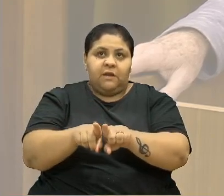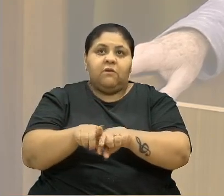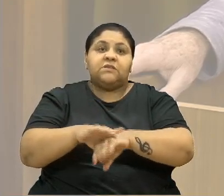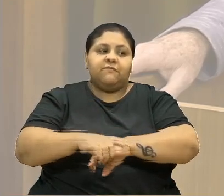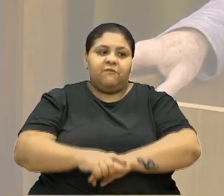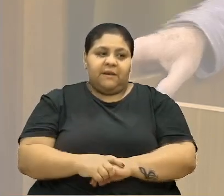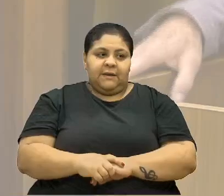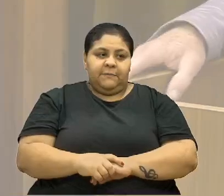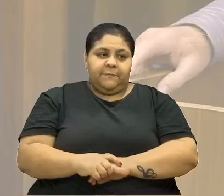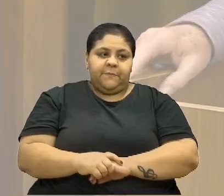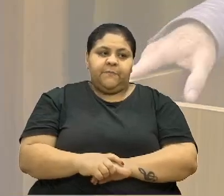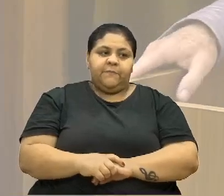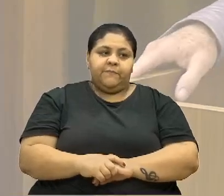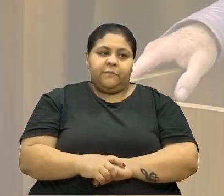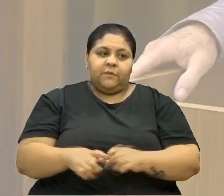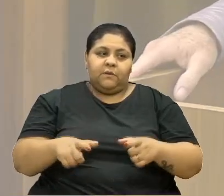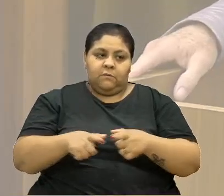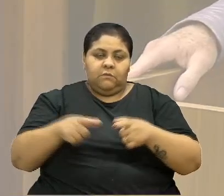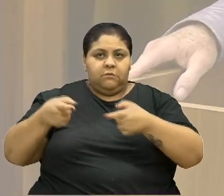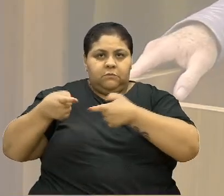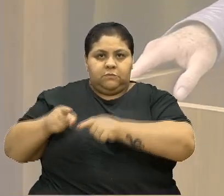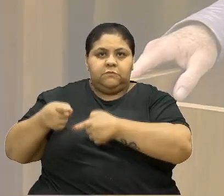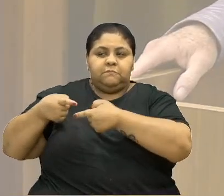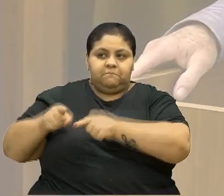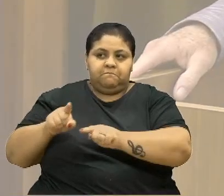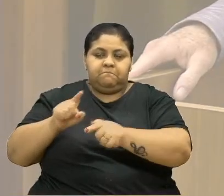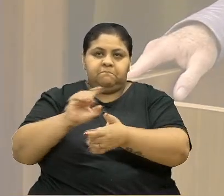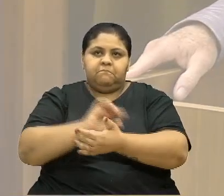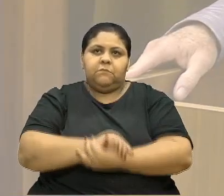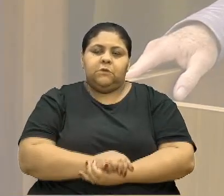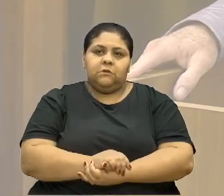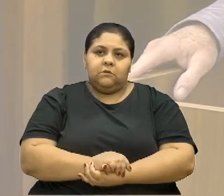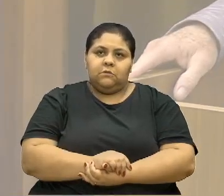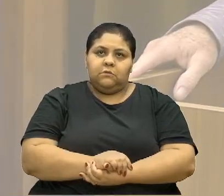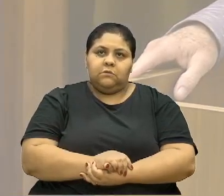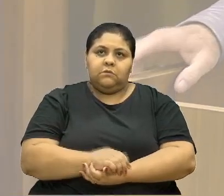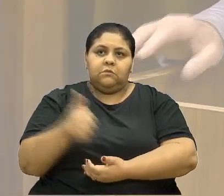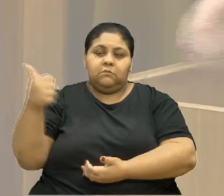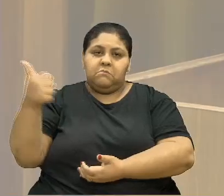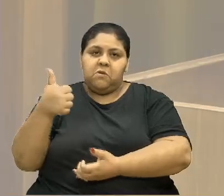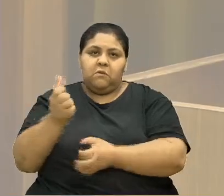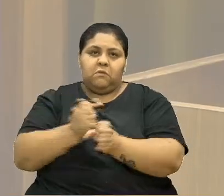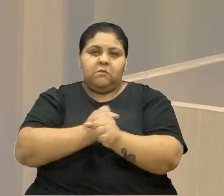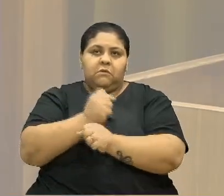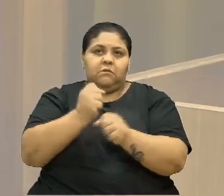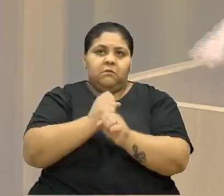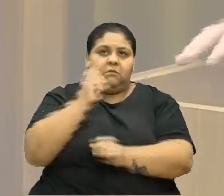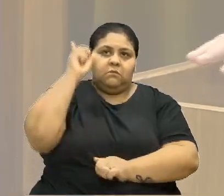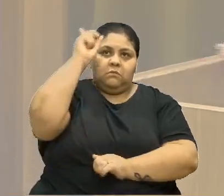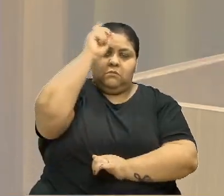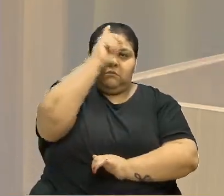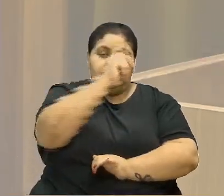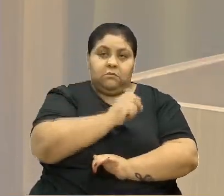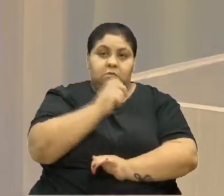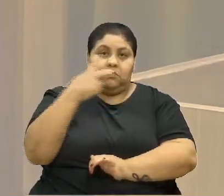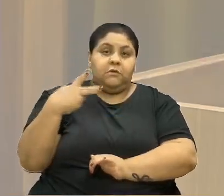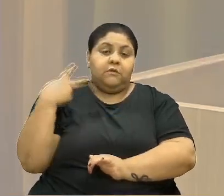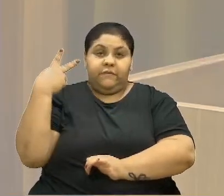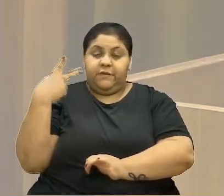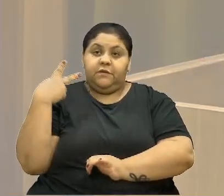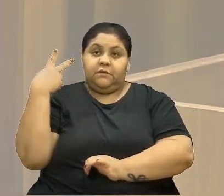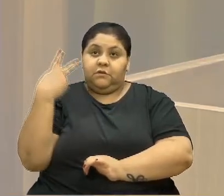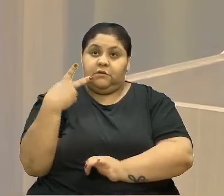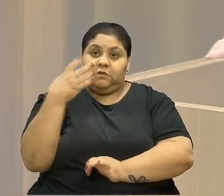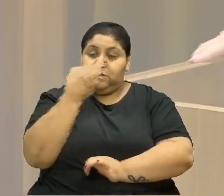e já entrei em grandes desafios. No meu primeiro ano, a dificuldade em ser vereador